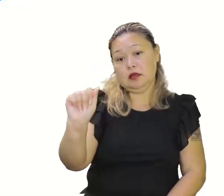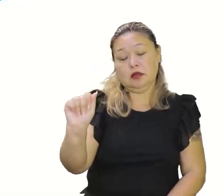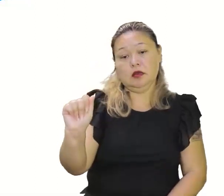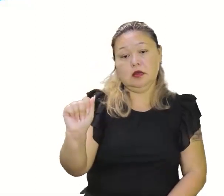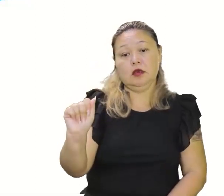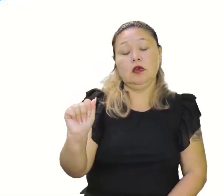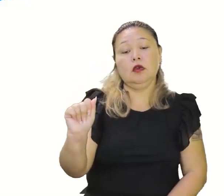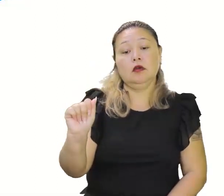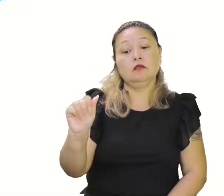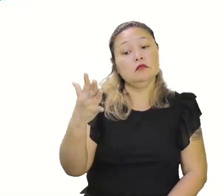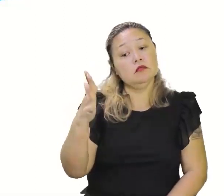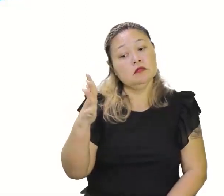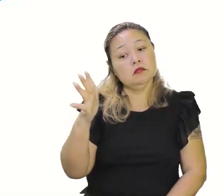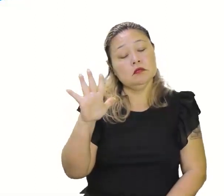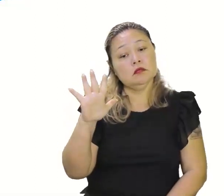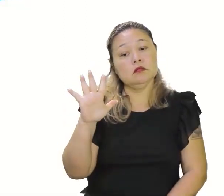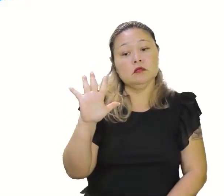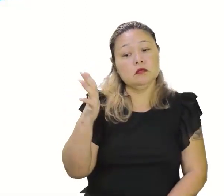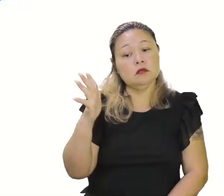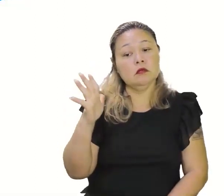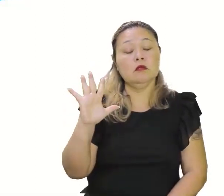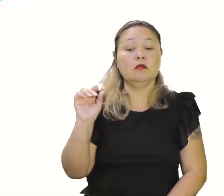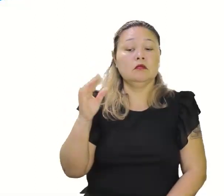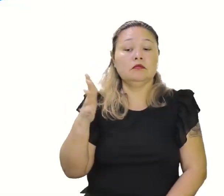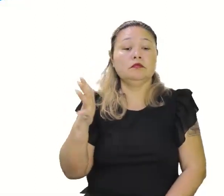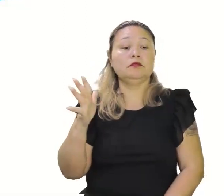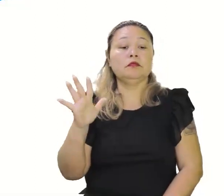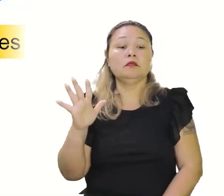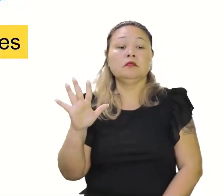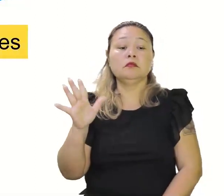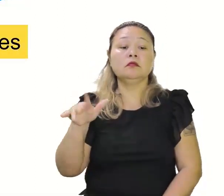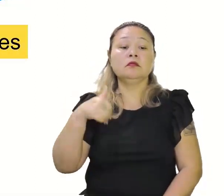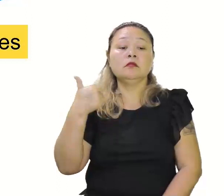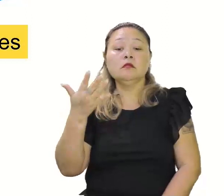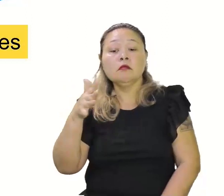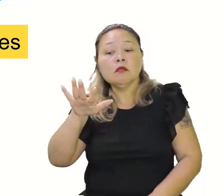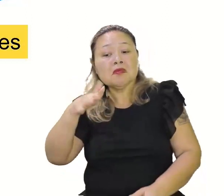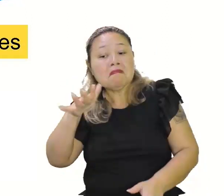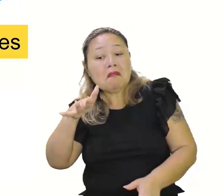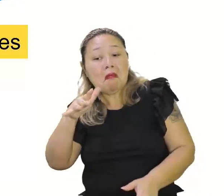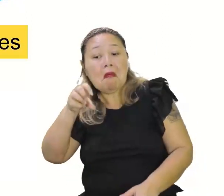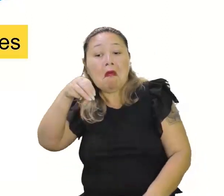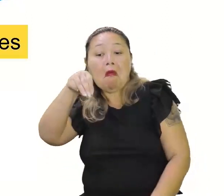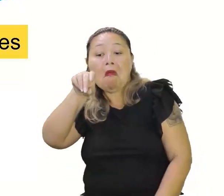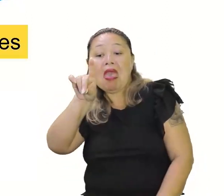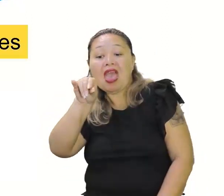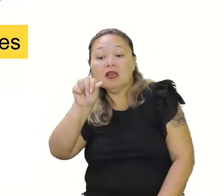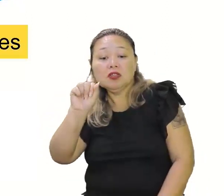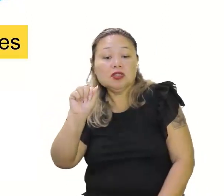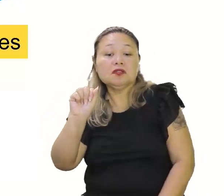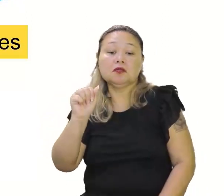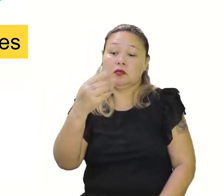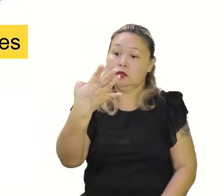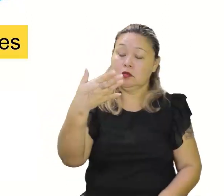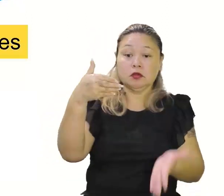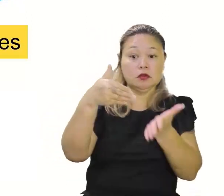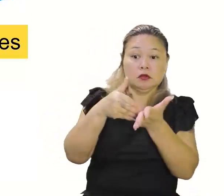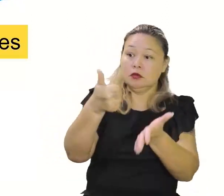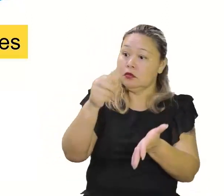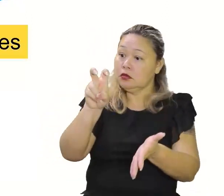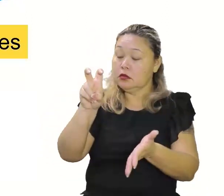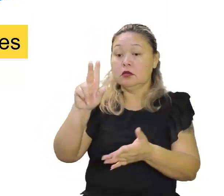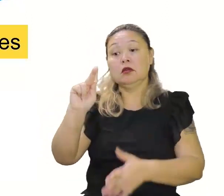Então tem mais ou menos essa média aí, tá? Agora, se for uma propriedade rural média... Vai de 4 a